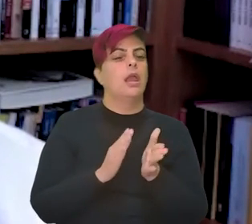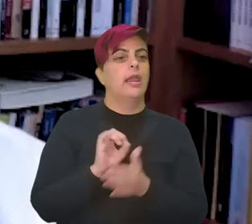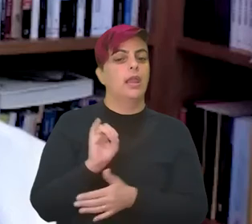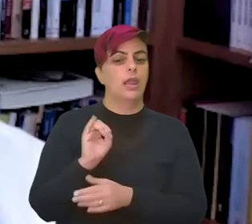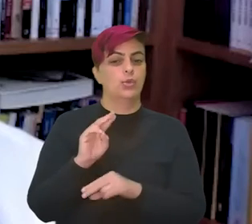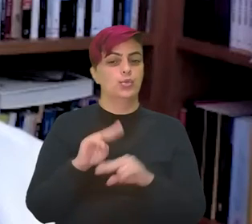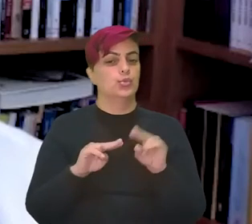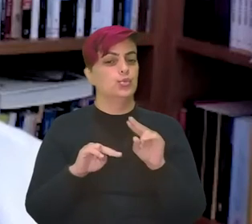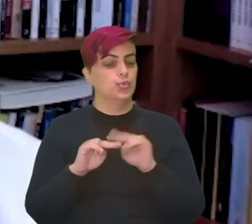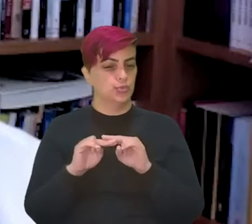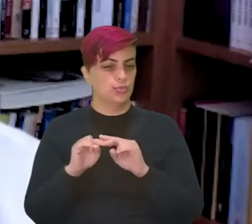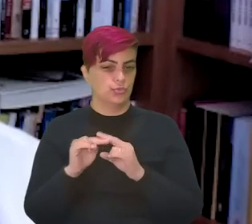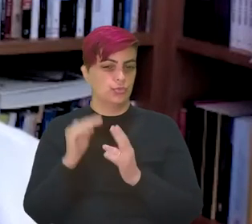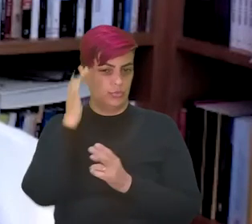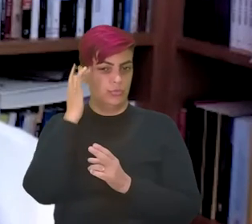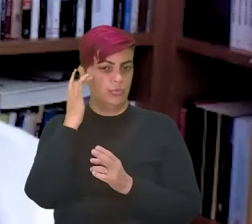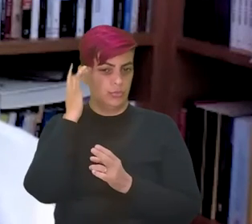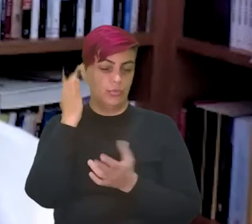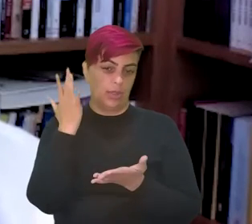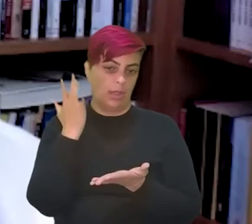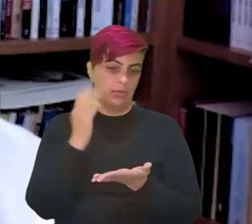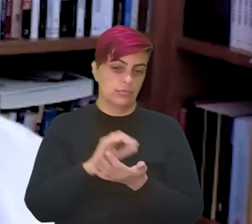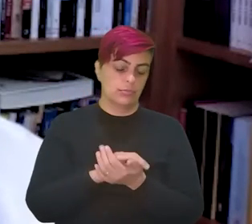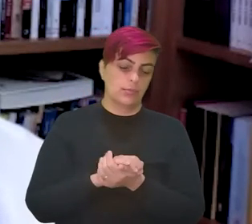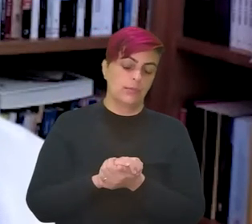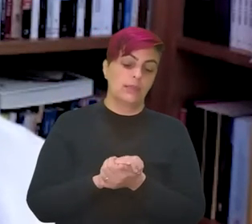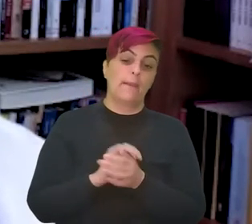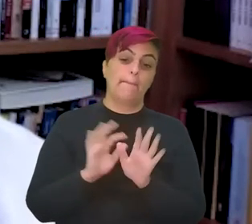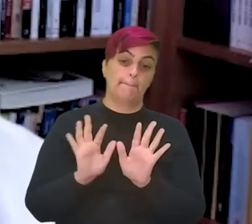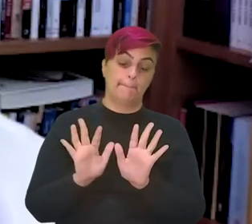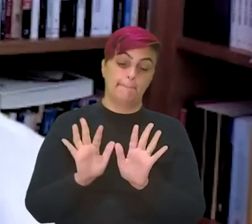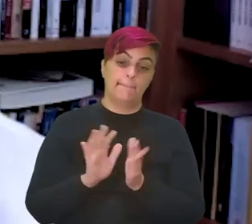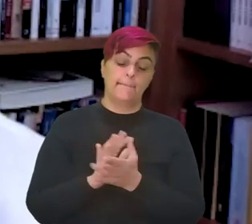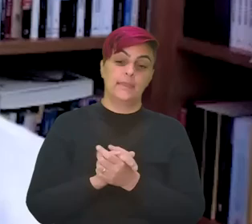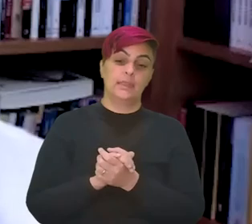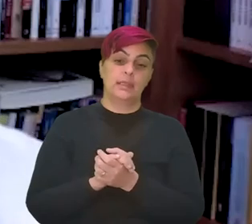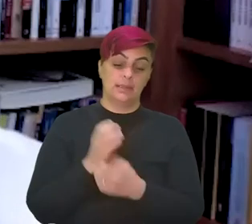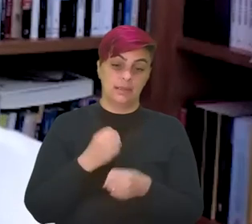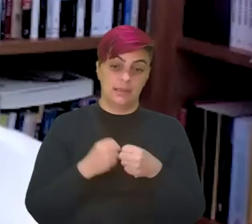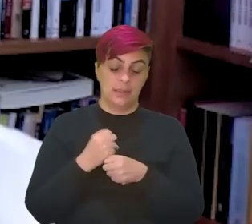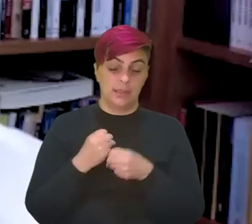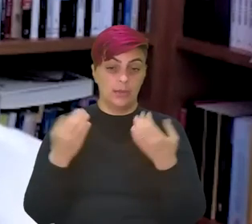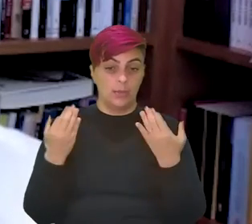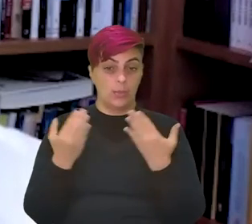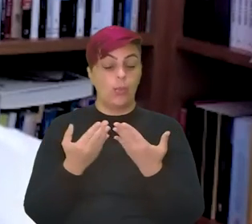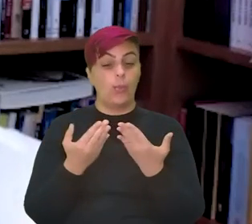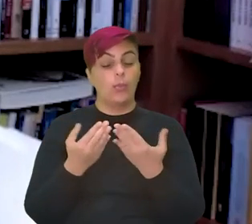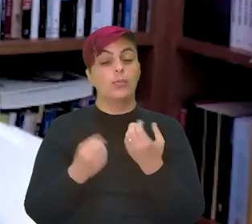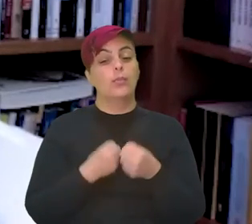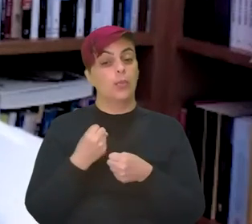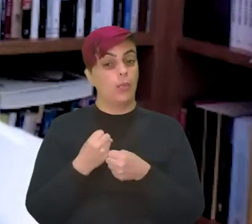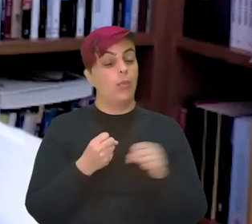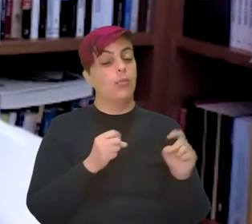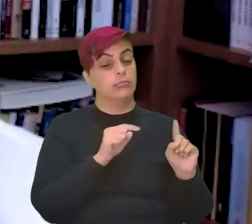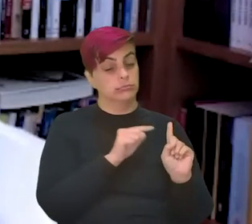julho, eu acredito que o livro tenha sido publicado em junho, mas esse ano tem sido